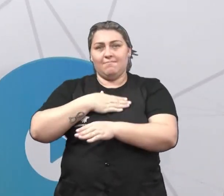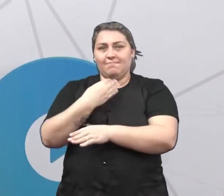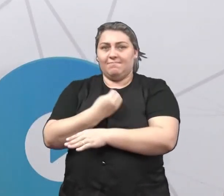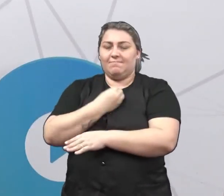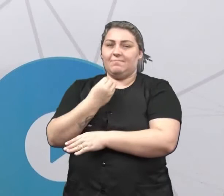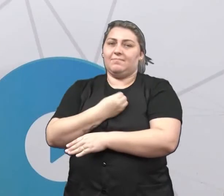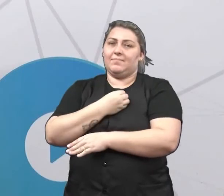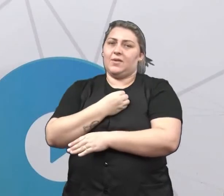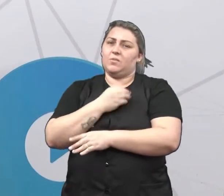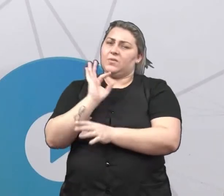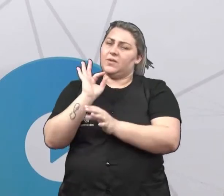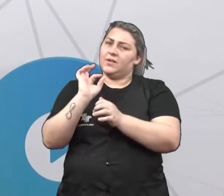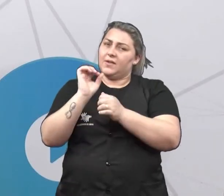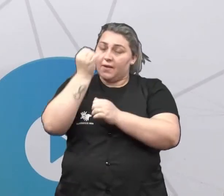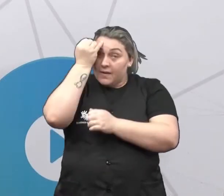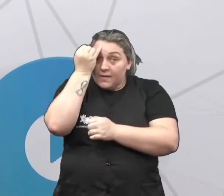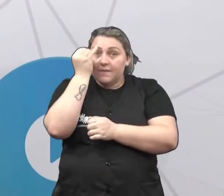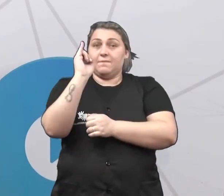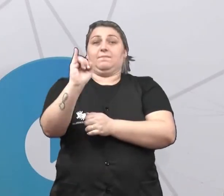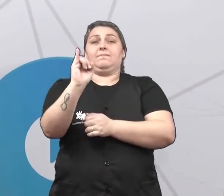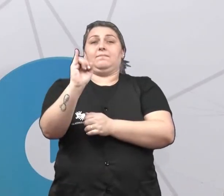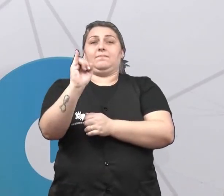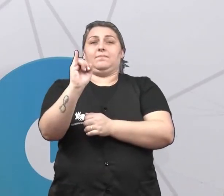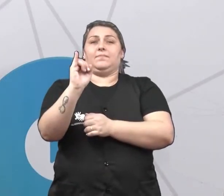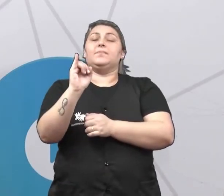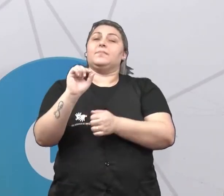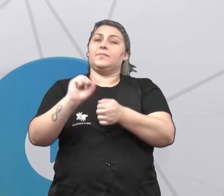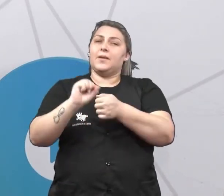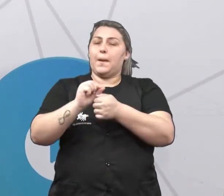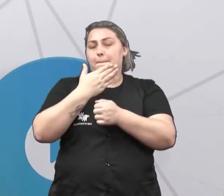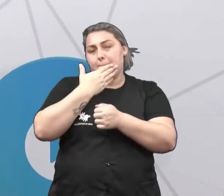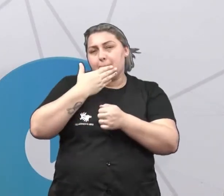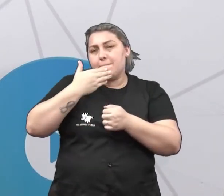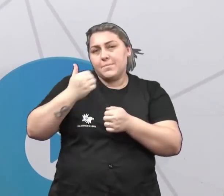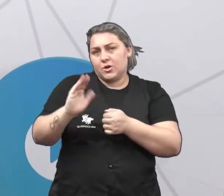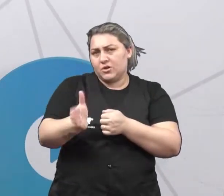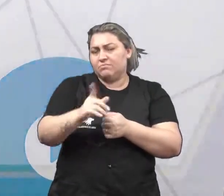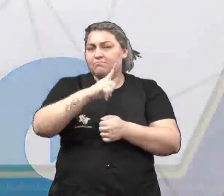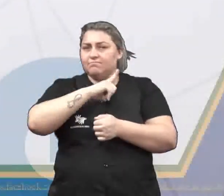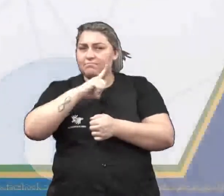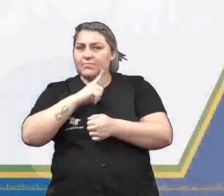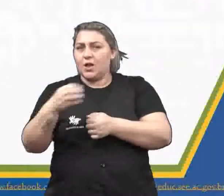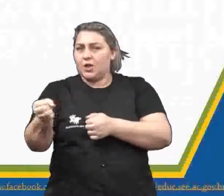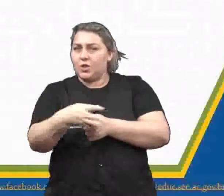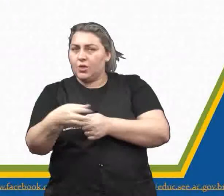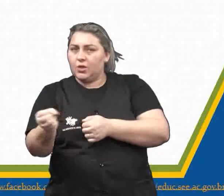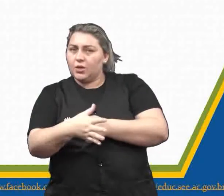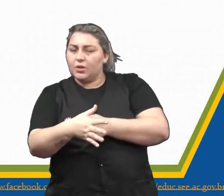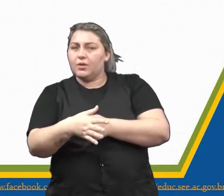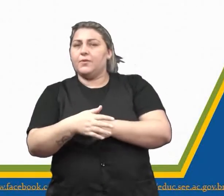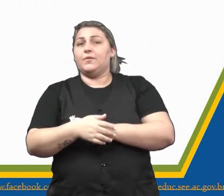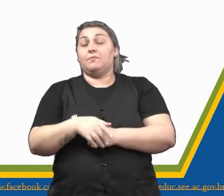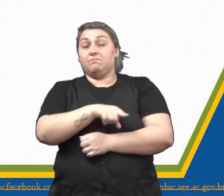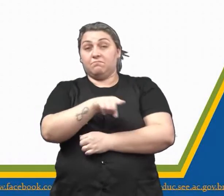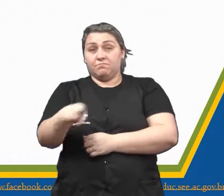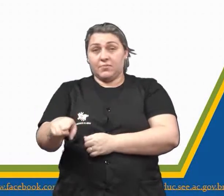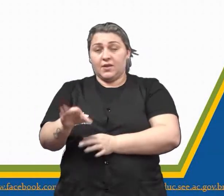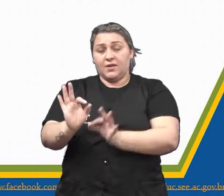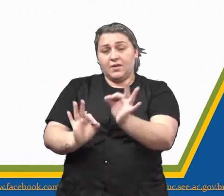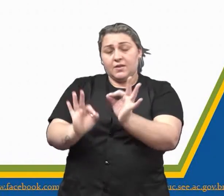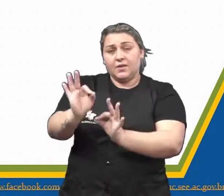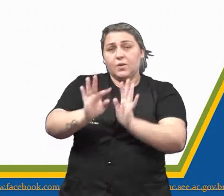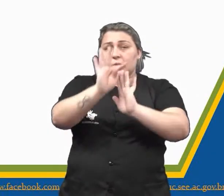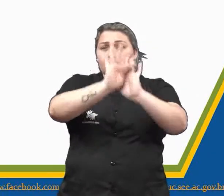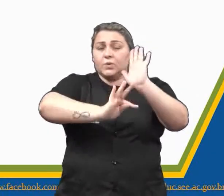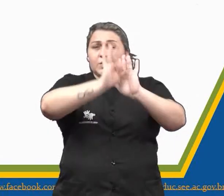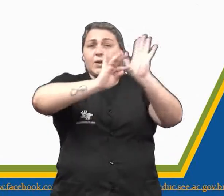hein? Então, vamos criar um produto, ou então vocês podem melhorar um produto que já exista, dar novas funções. E aí vocês vão elaborar um